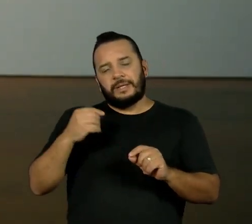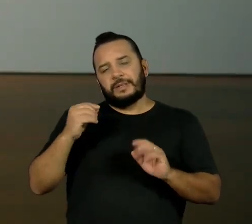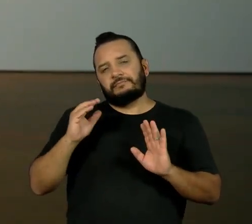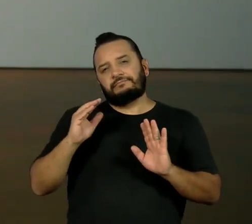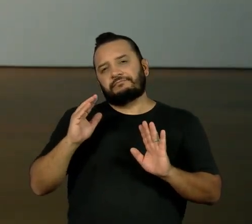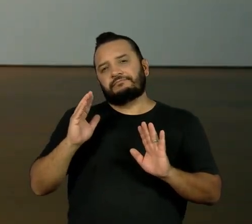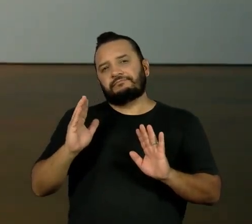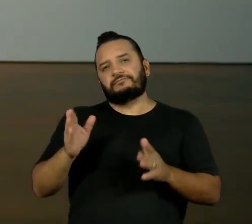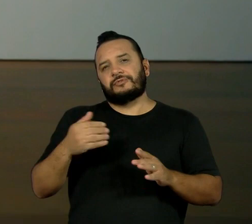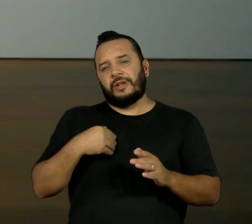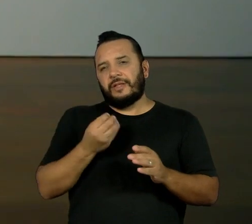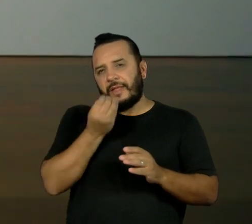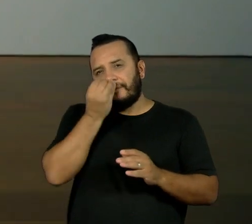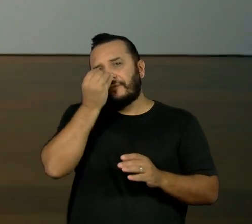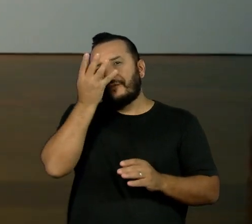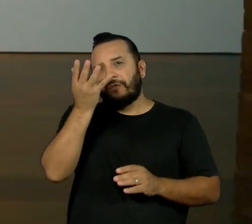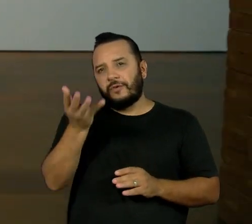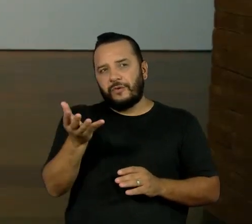uma flor,